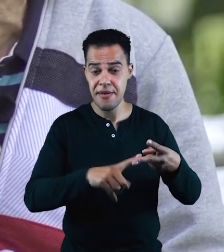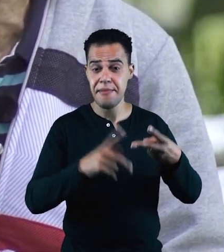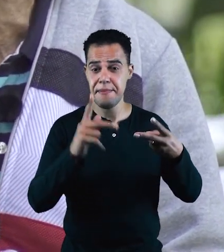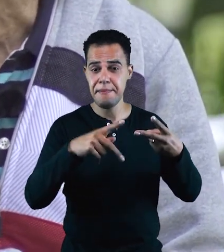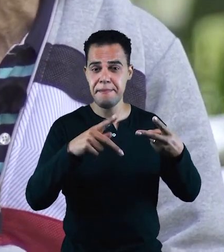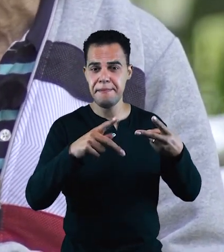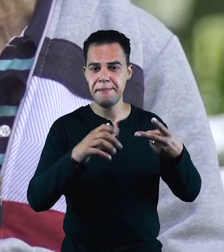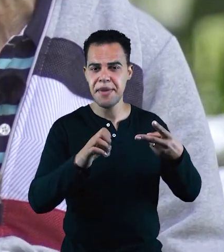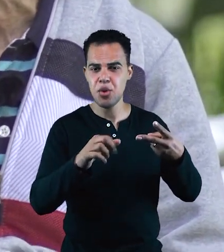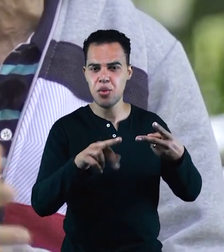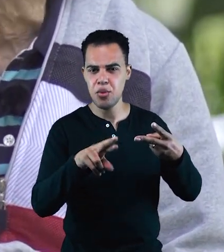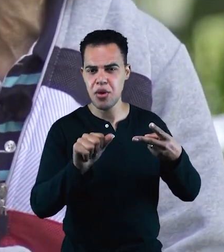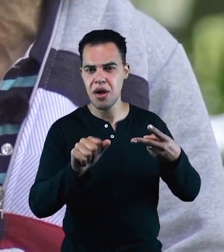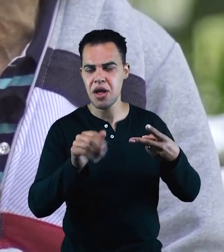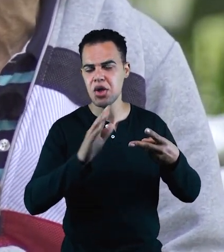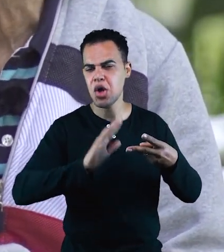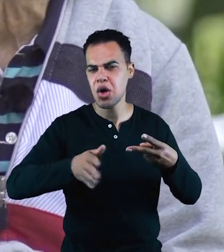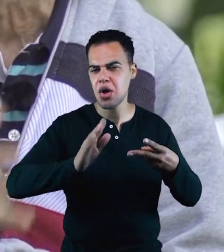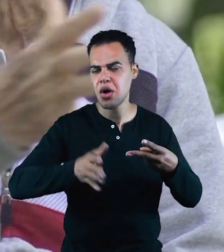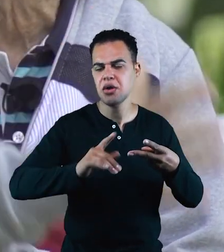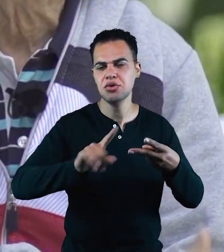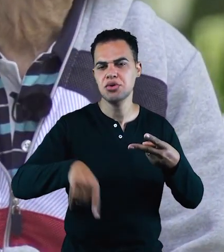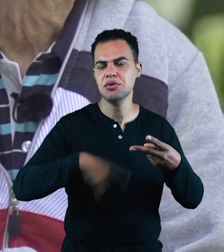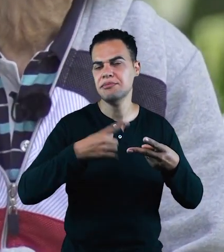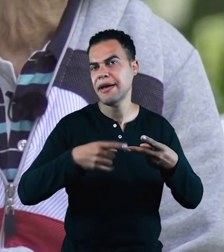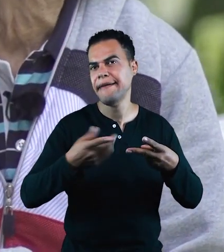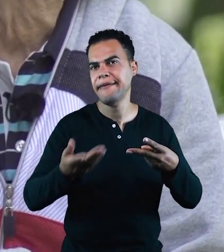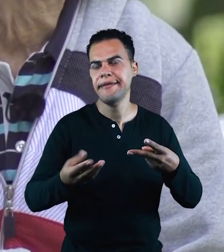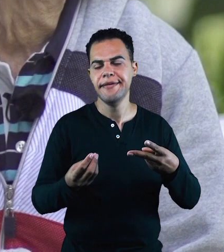pecuária, de corte e a pecuária